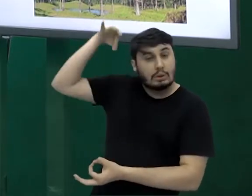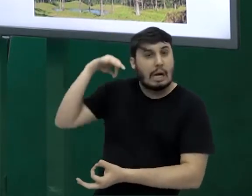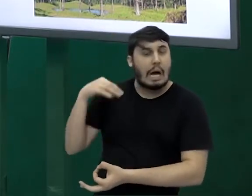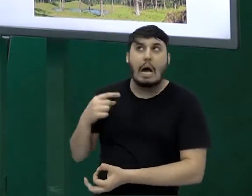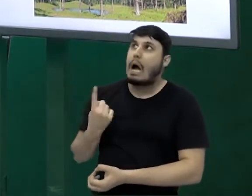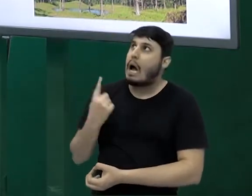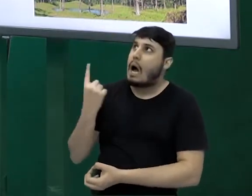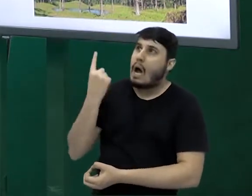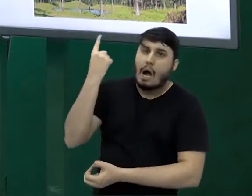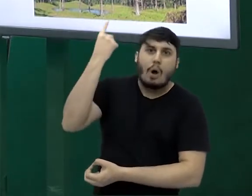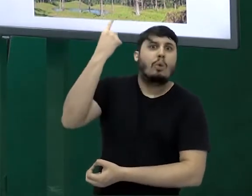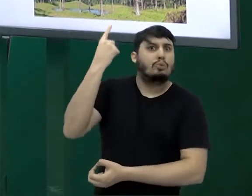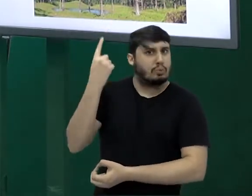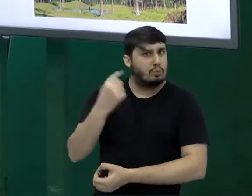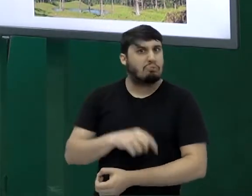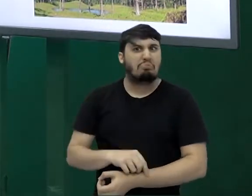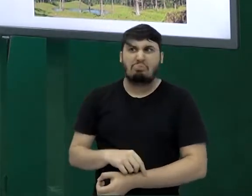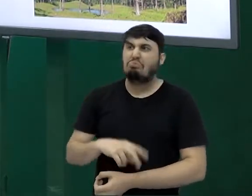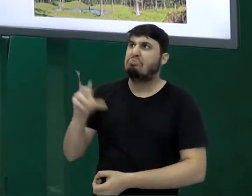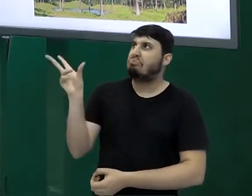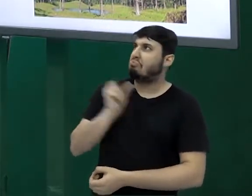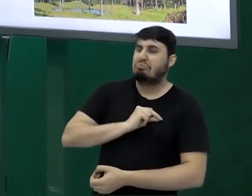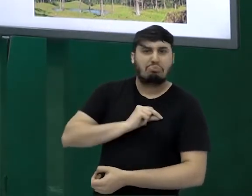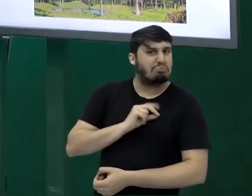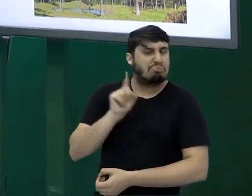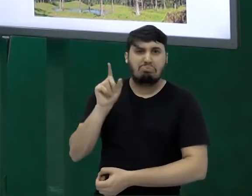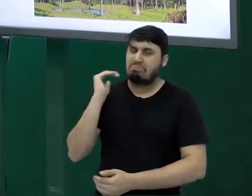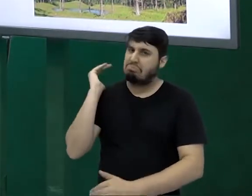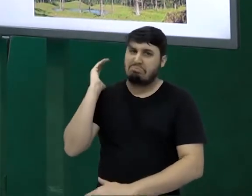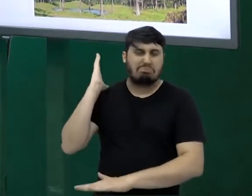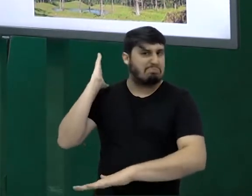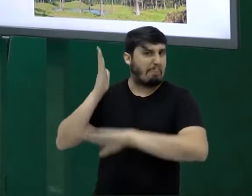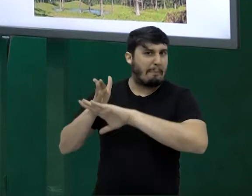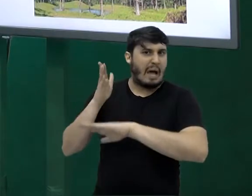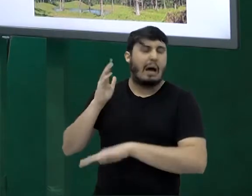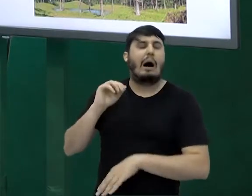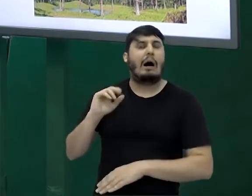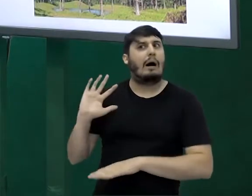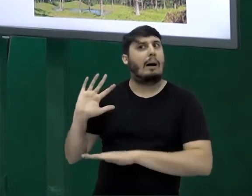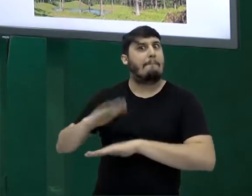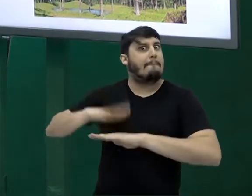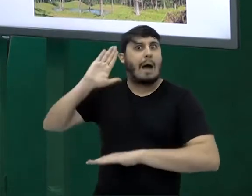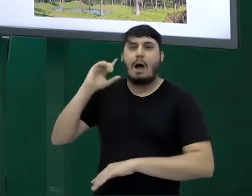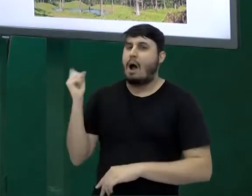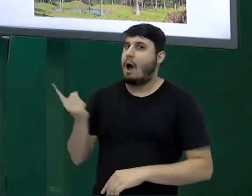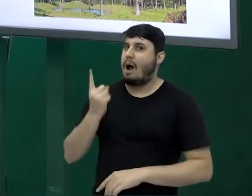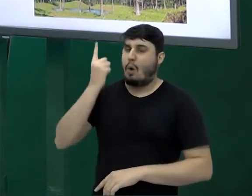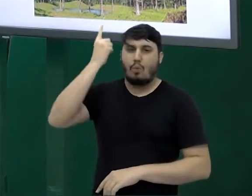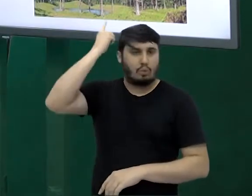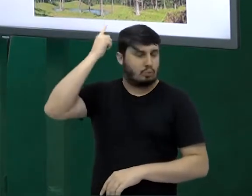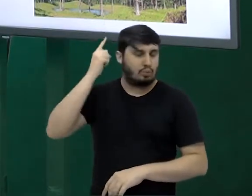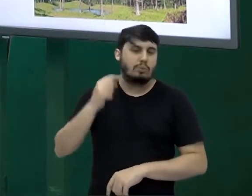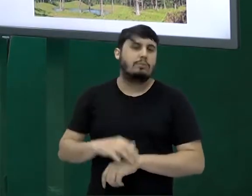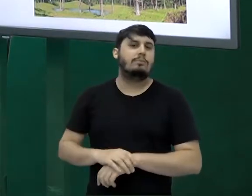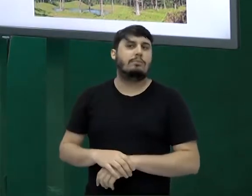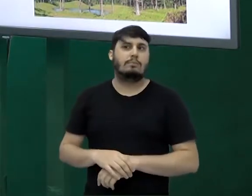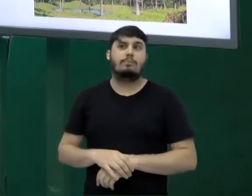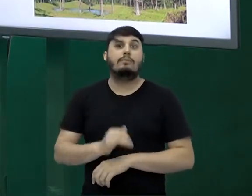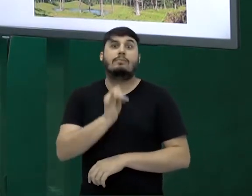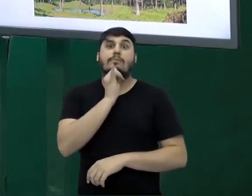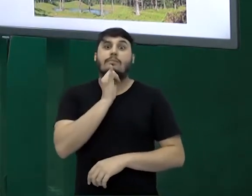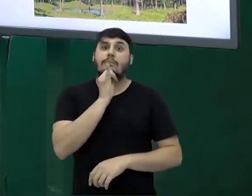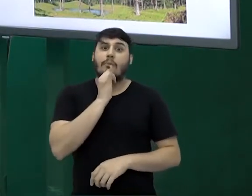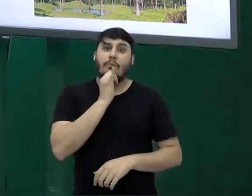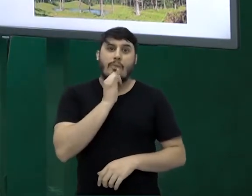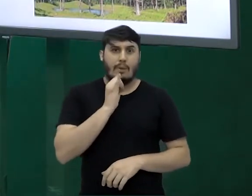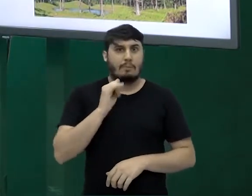metros de altura para uma planta? É um absurdo, galera. É um absurdo. Tá? Você pega, sabe, os arranha-céus tem Caruaru